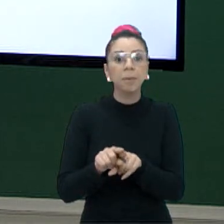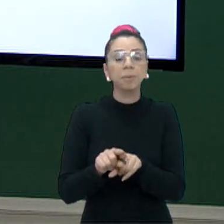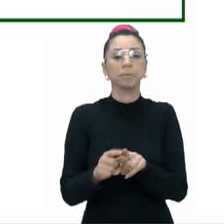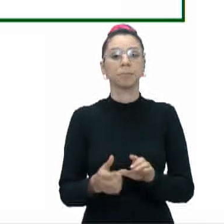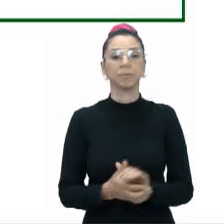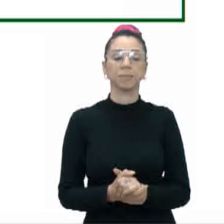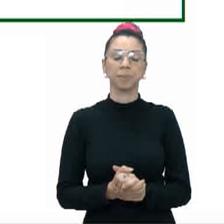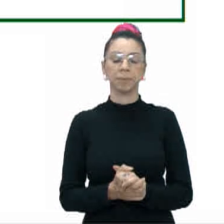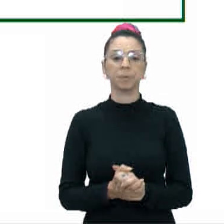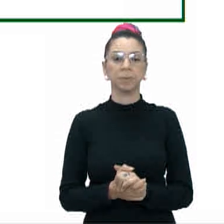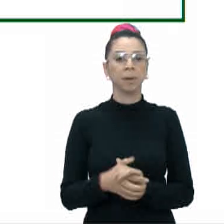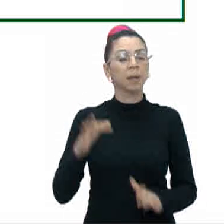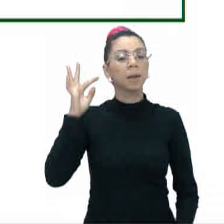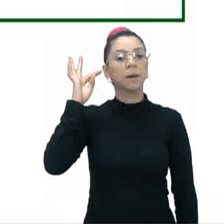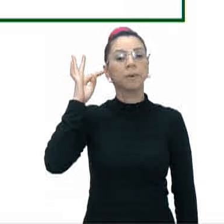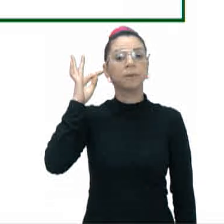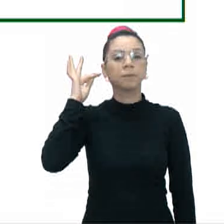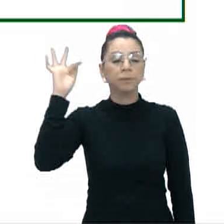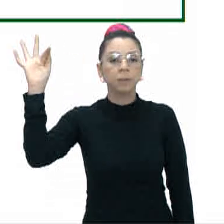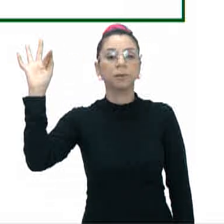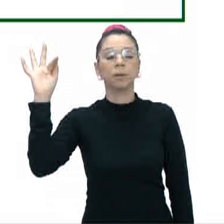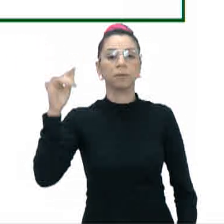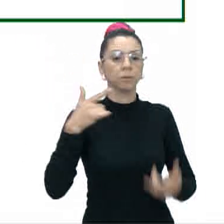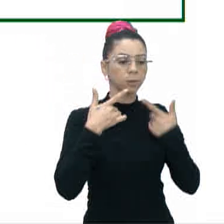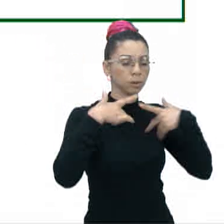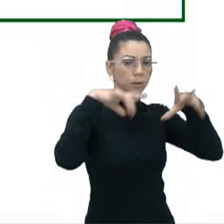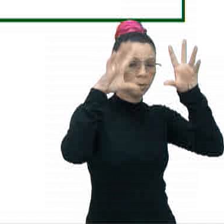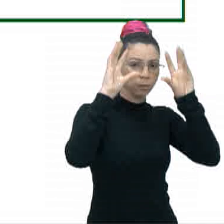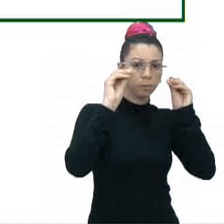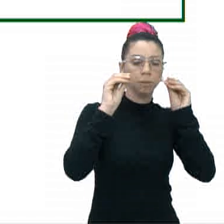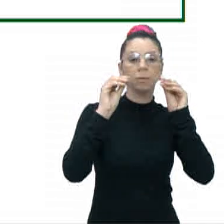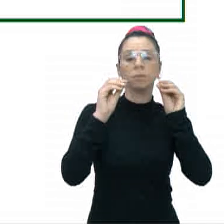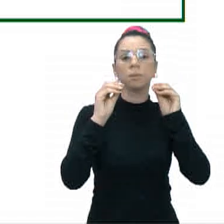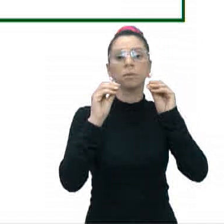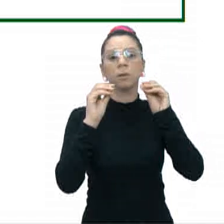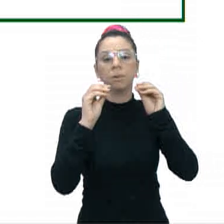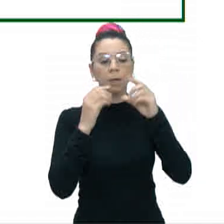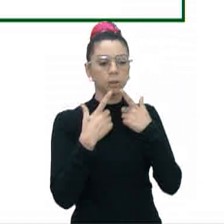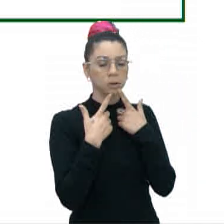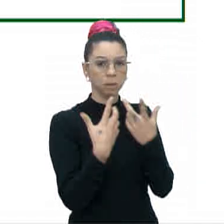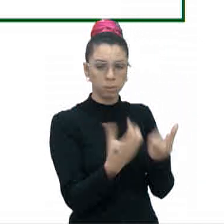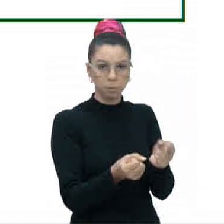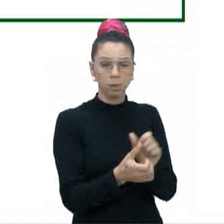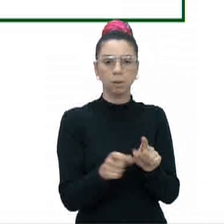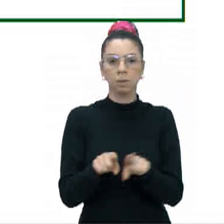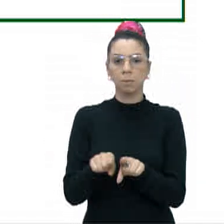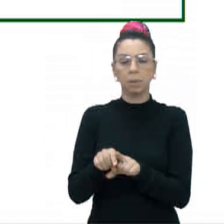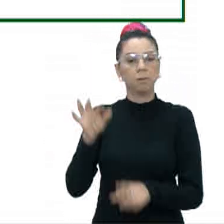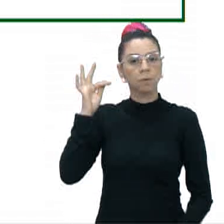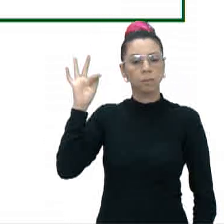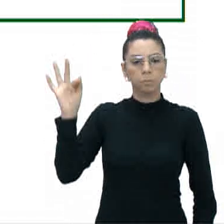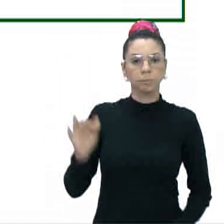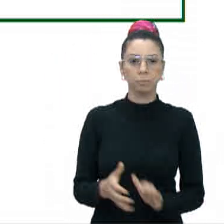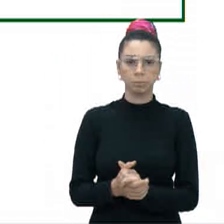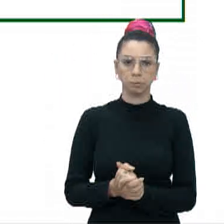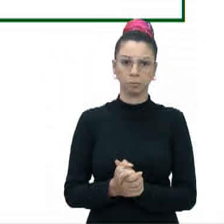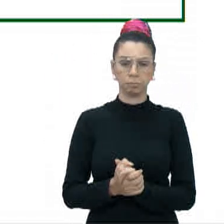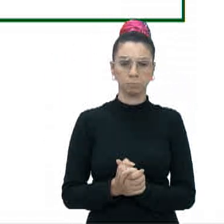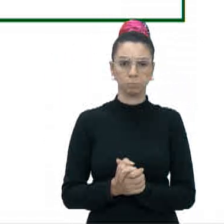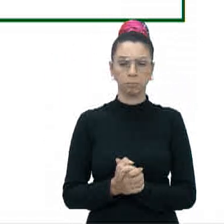É filósofo, linguista, sociólogo e cientista cognitivo, muito influente no campo acadêmico